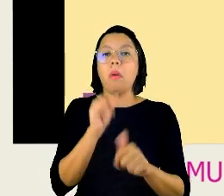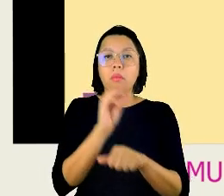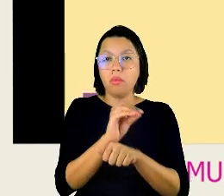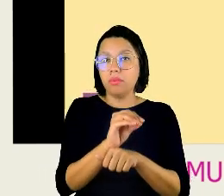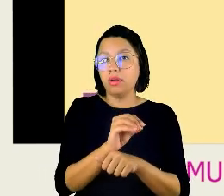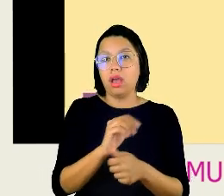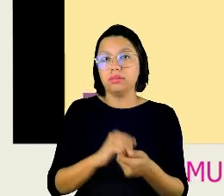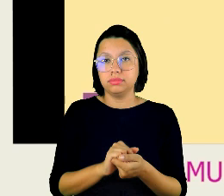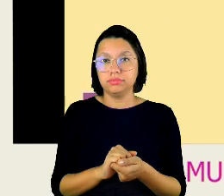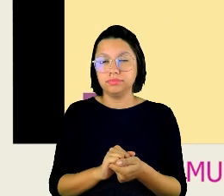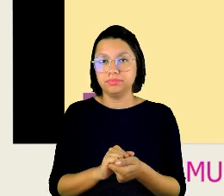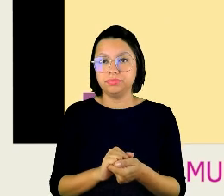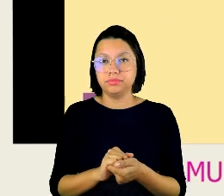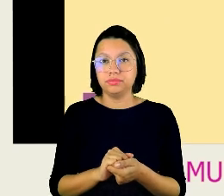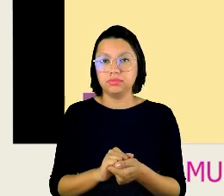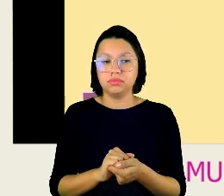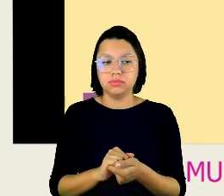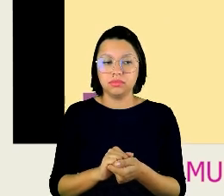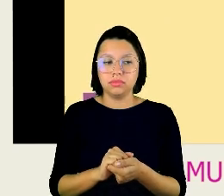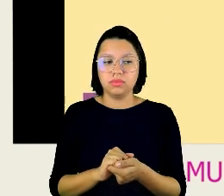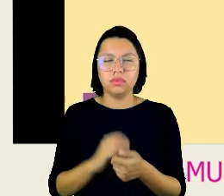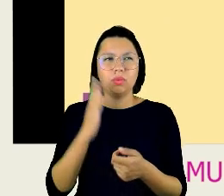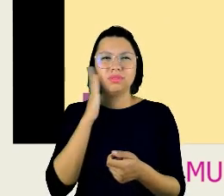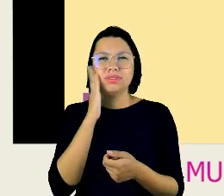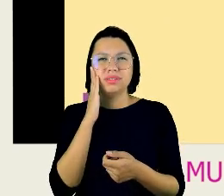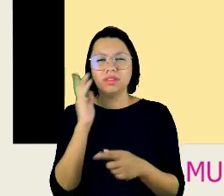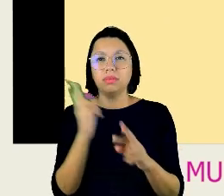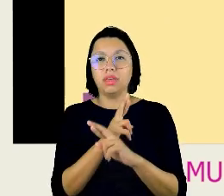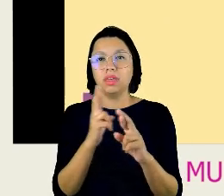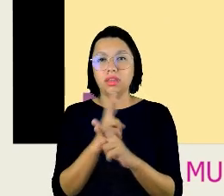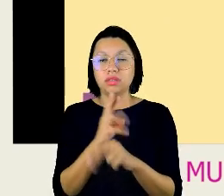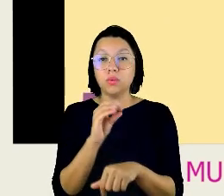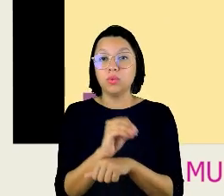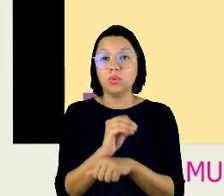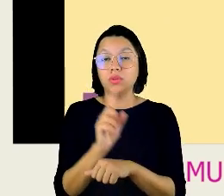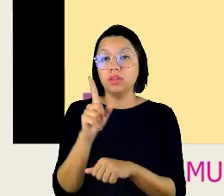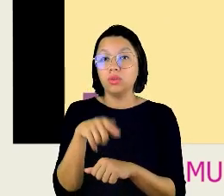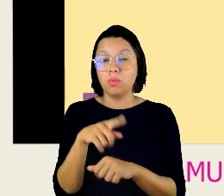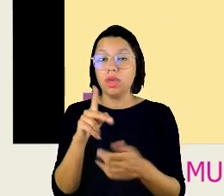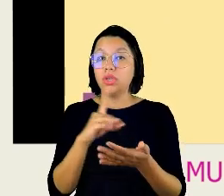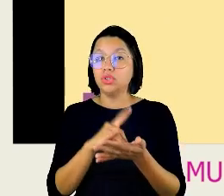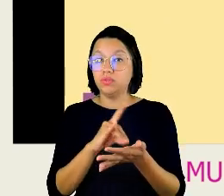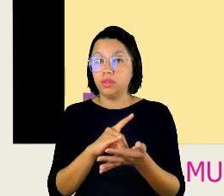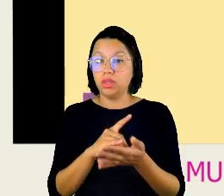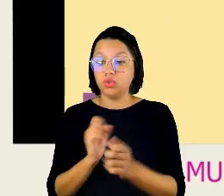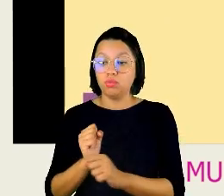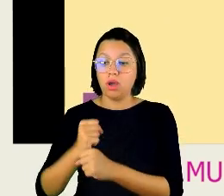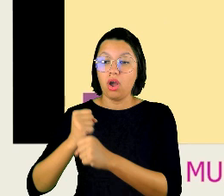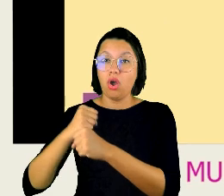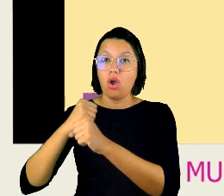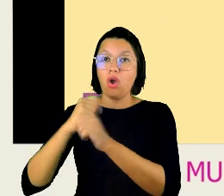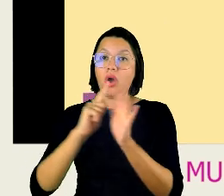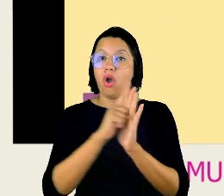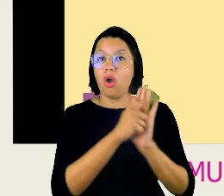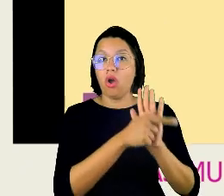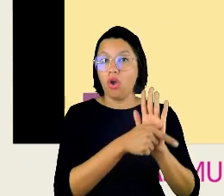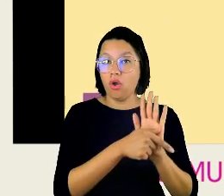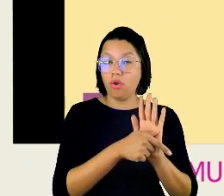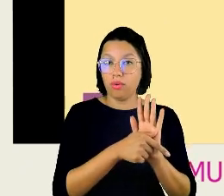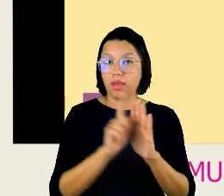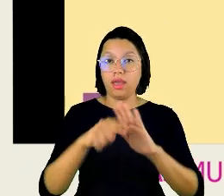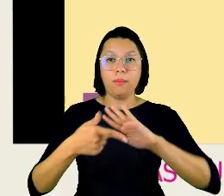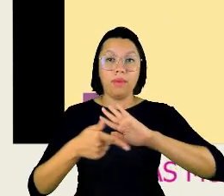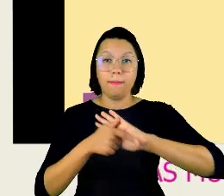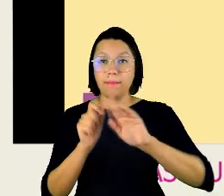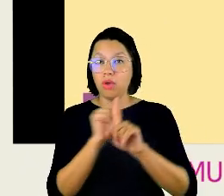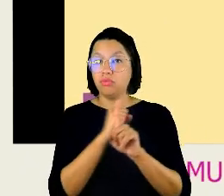cuidado. Quando a gente sabe que a relação do cuidado é, de fato, uma construção de gênero, ou seja, né, um